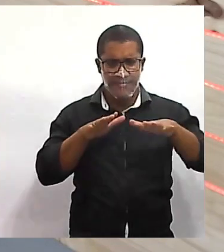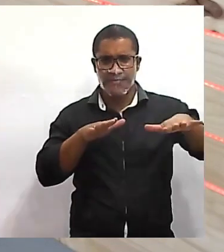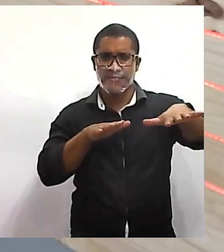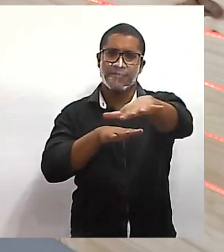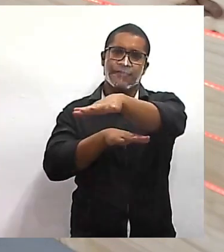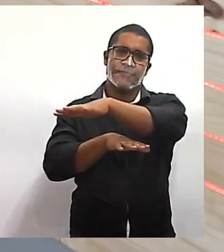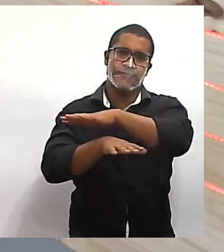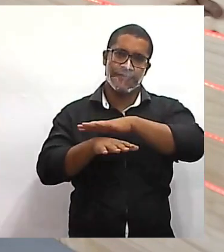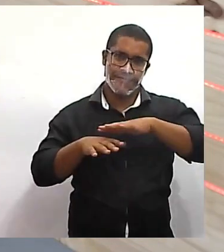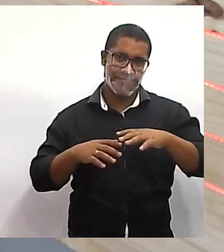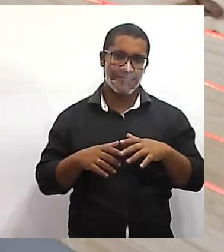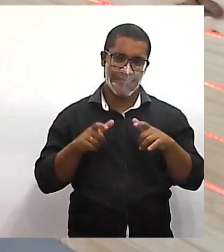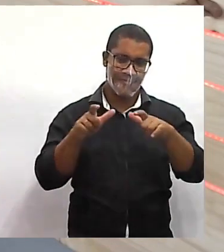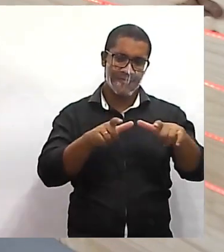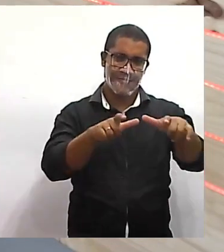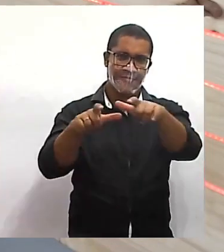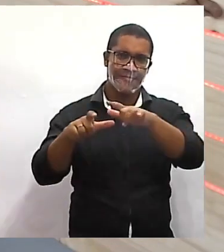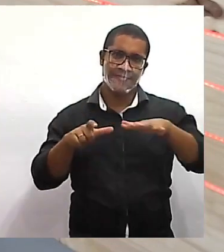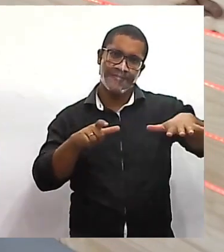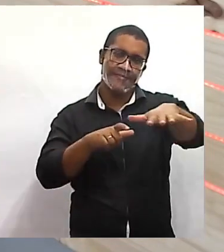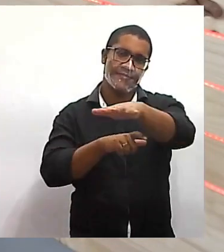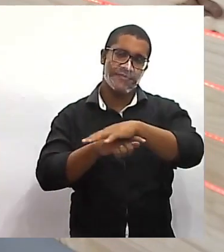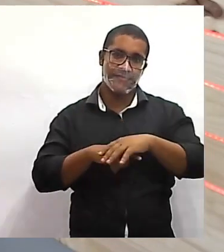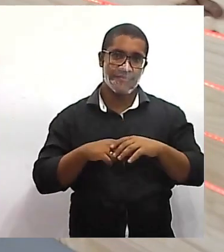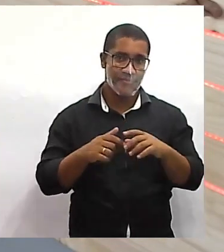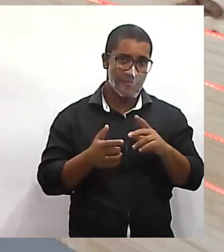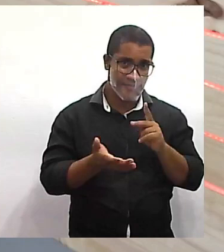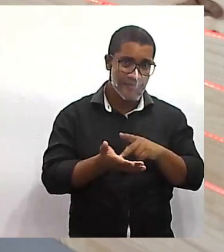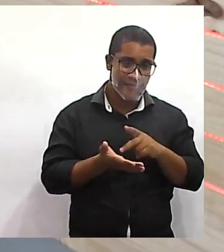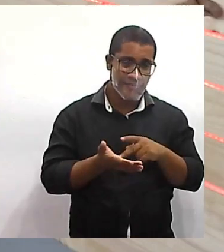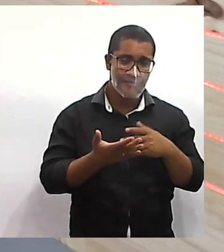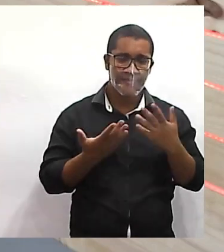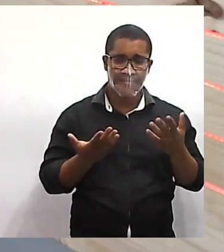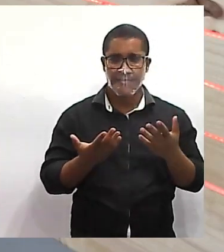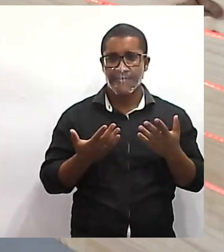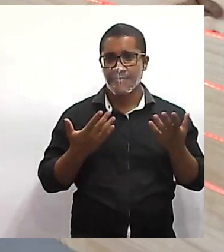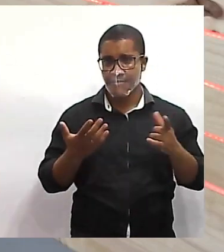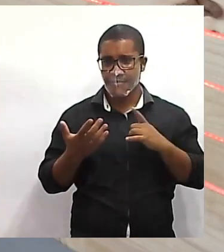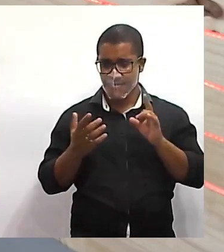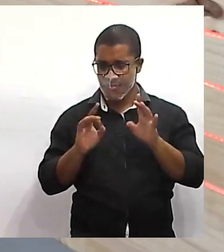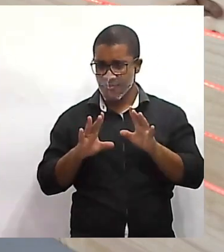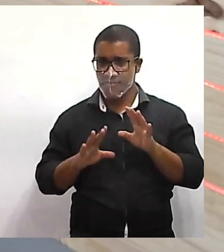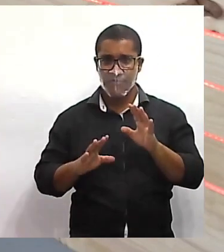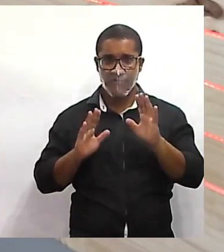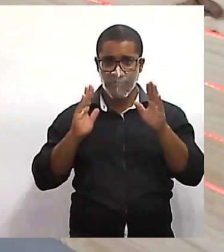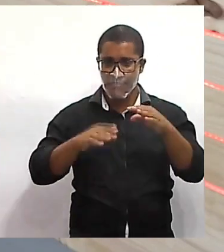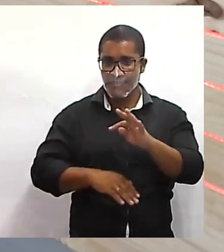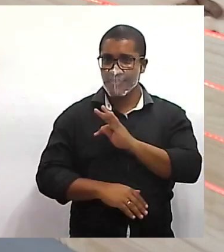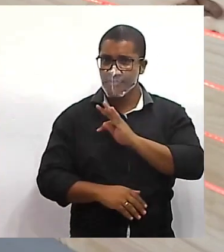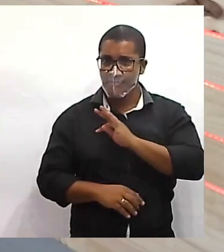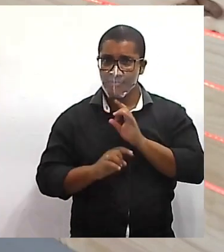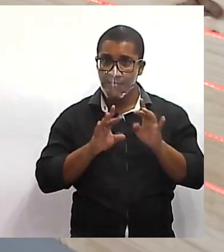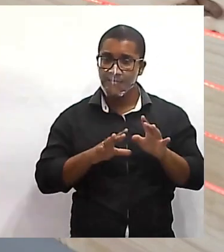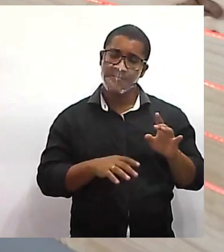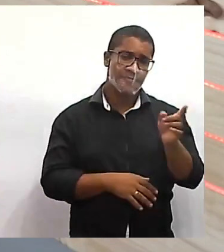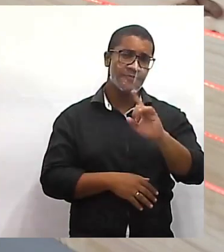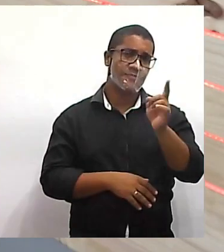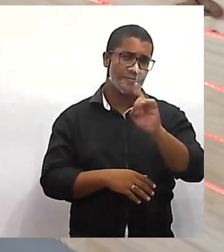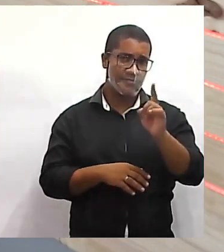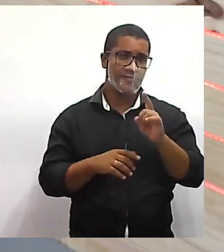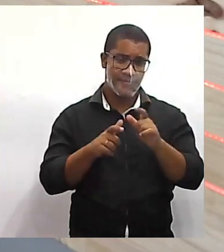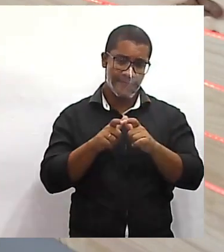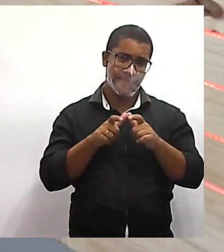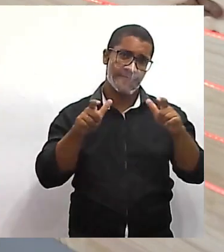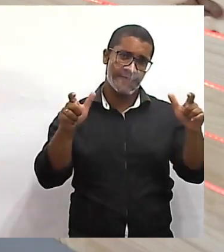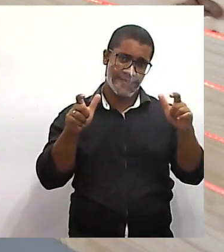diferentes dimensões, não é, Márcia? Exatamente. Não é só a dimensão técnica, né? Como a gente já disse, ela